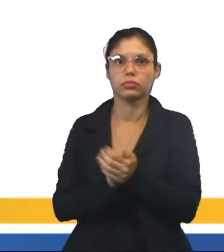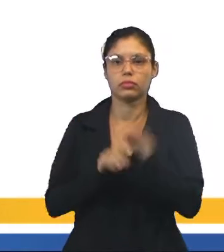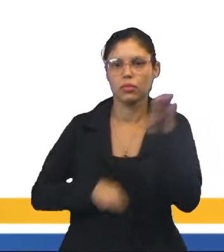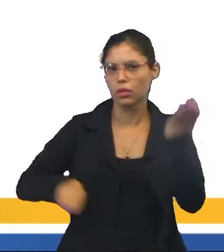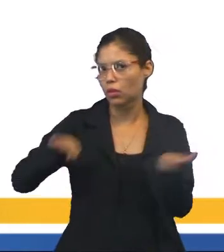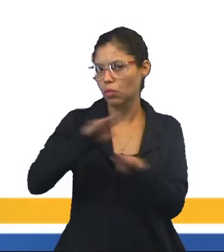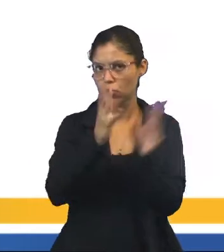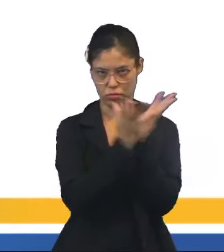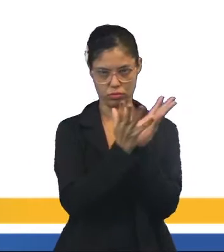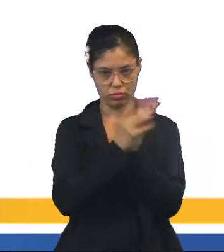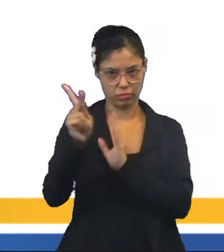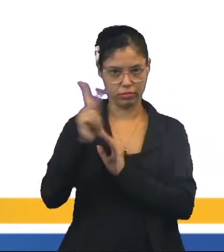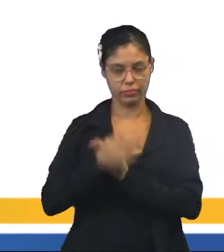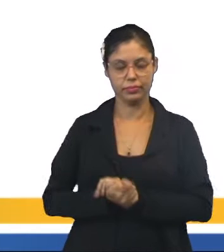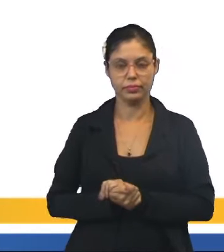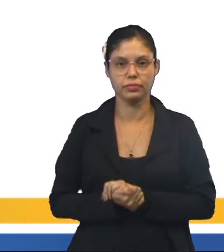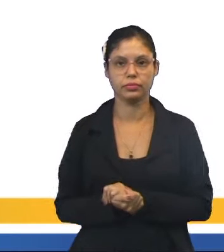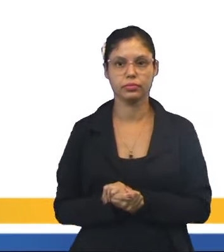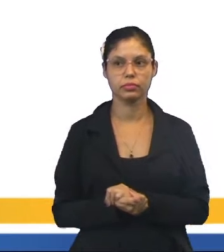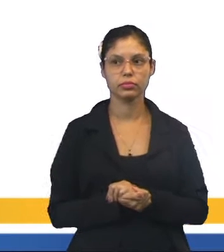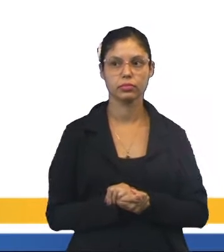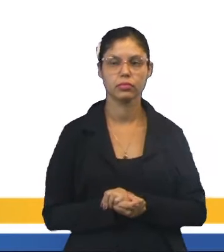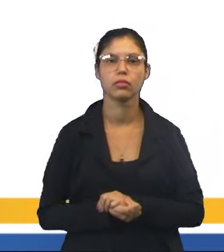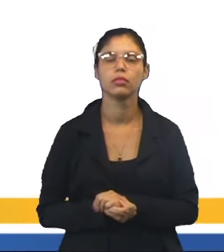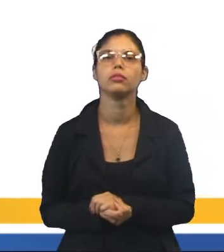alguns subconjuntos deles.